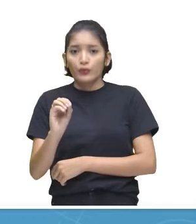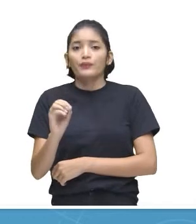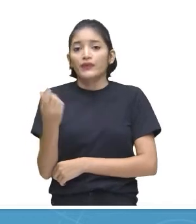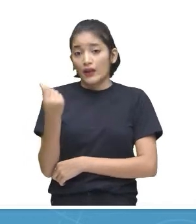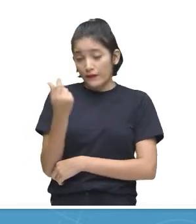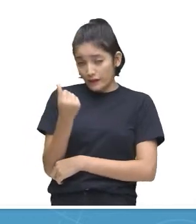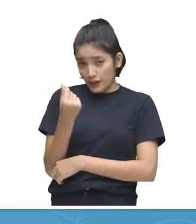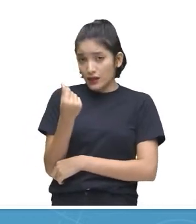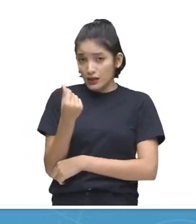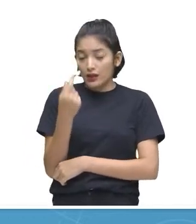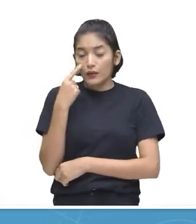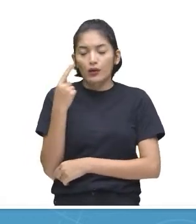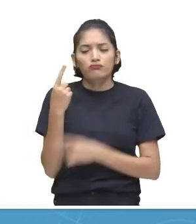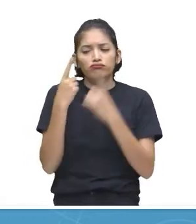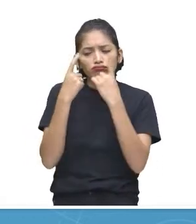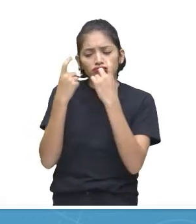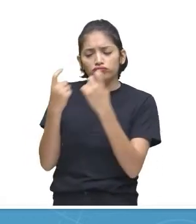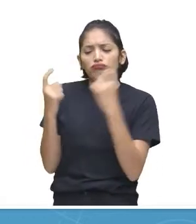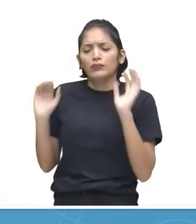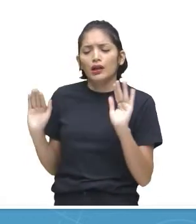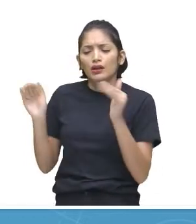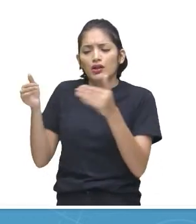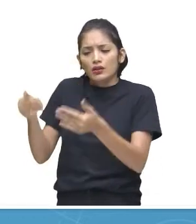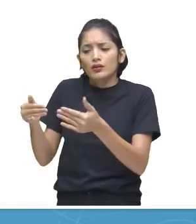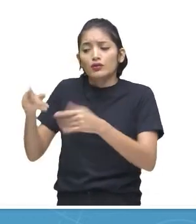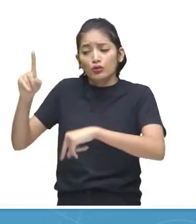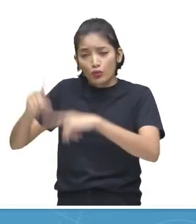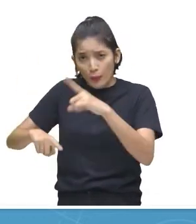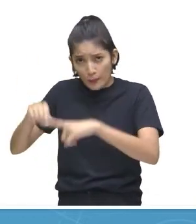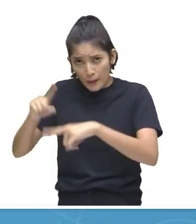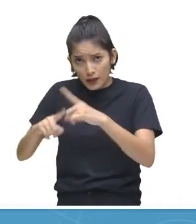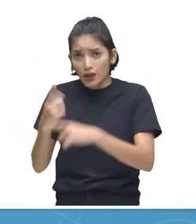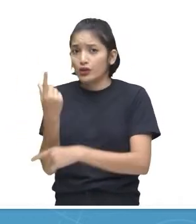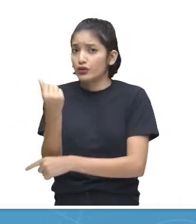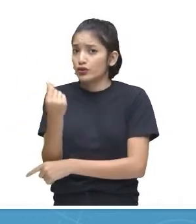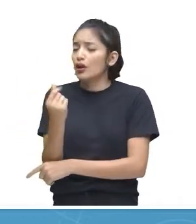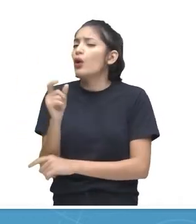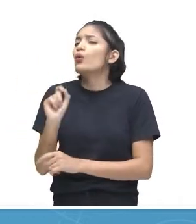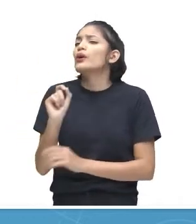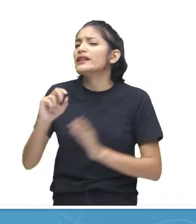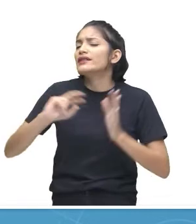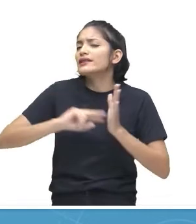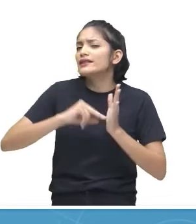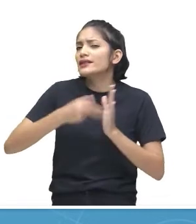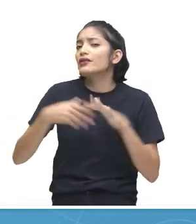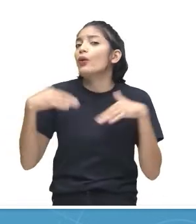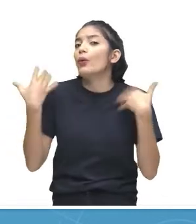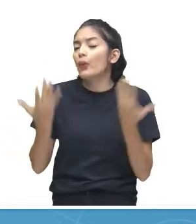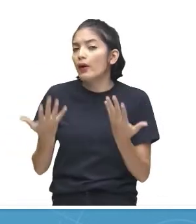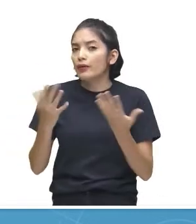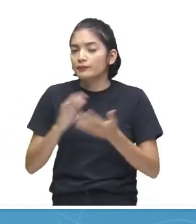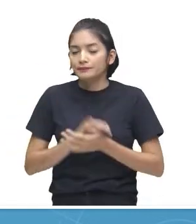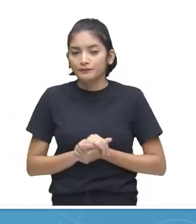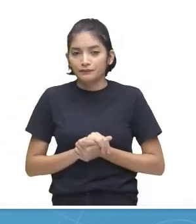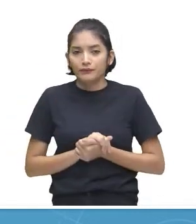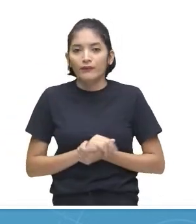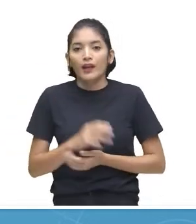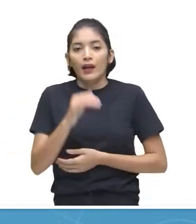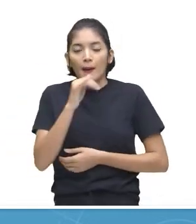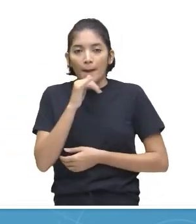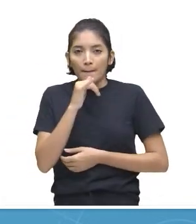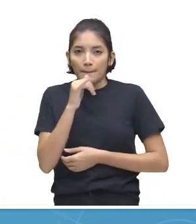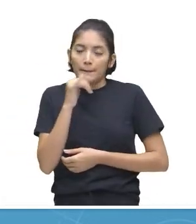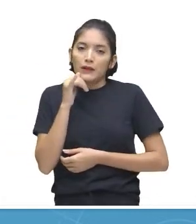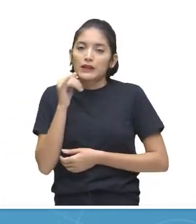capitalismo financeiro os interesses voltados para os produtos financeiros. O que são esses produtos? Os financiamentos,